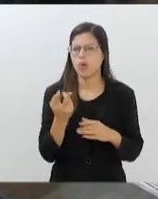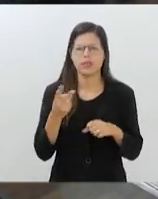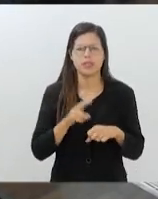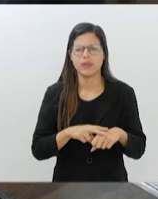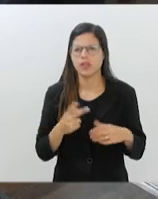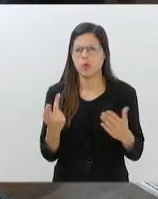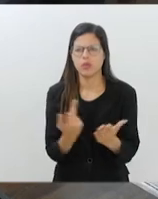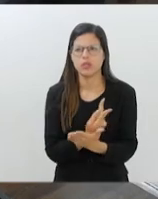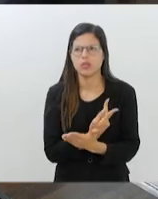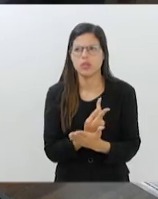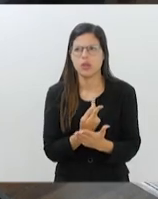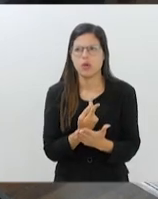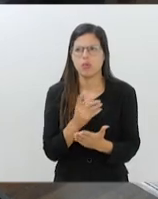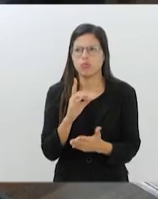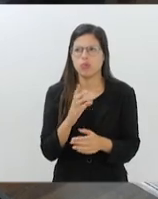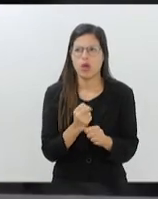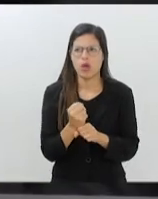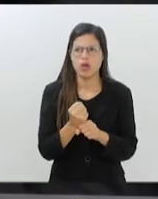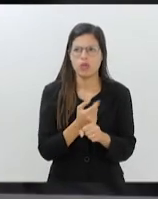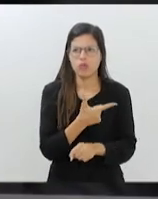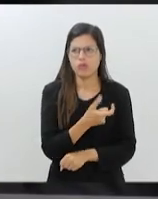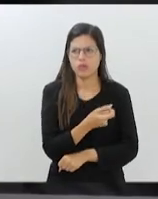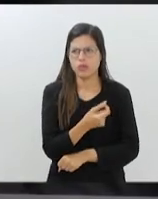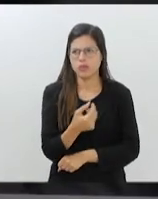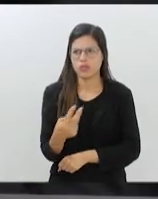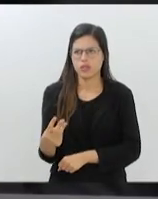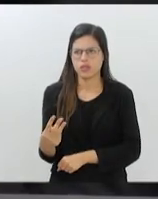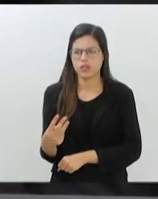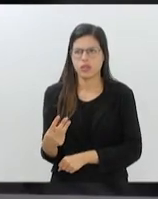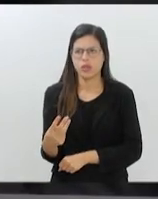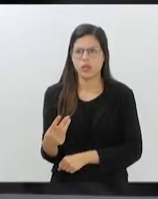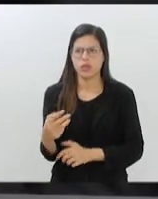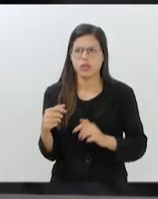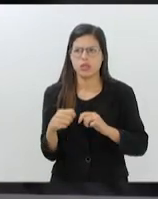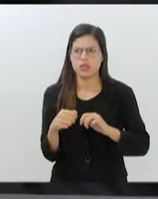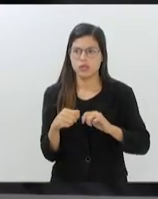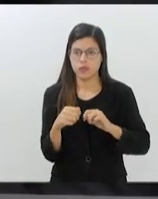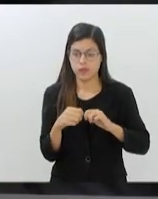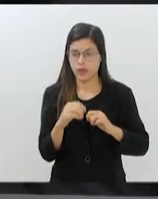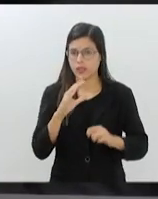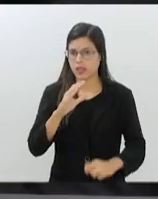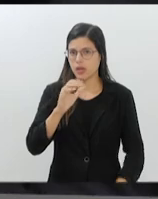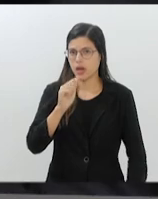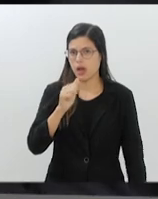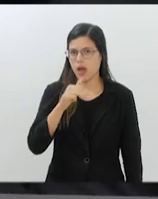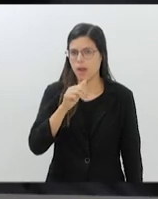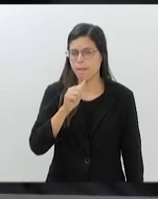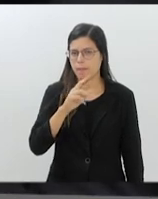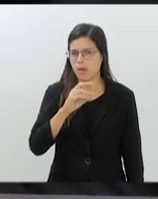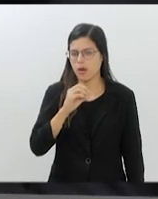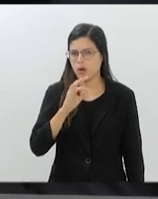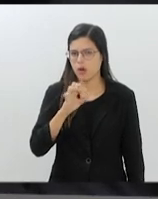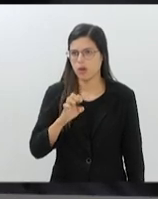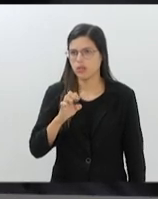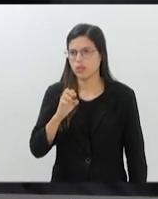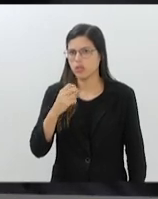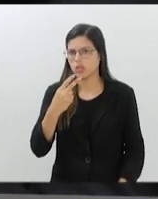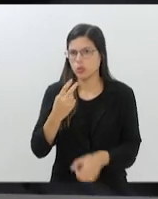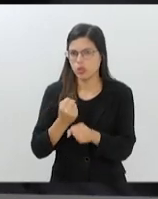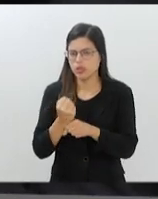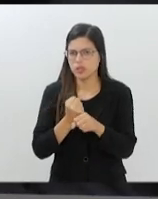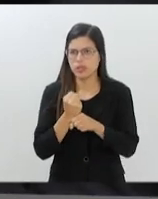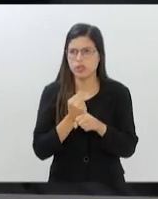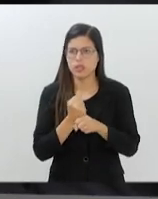ano de 23 em outro ano também aconteceu isso não também a gente fez esse camarote durante do anos certo E durante esses do